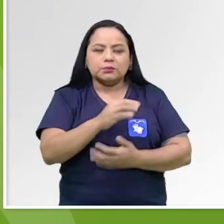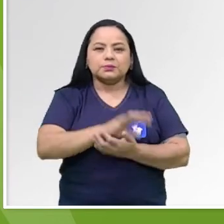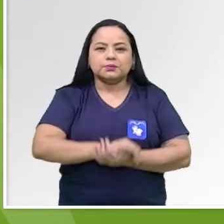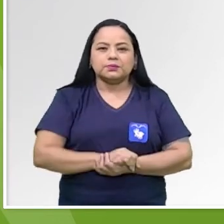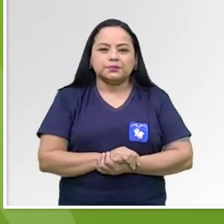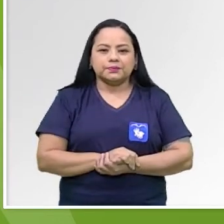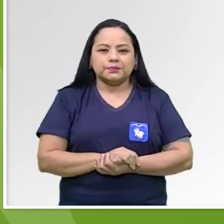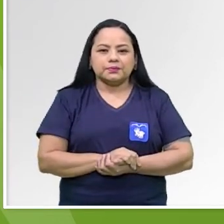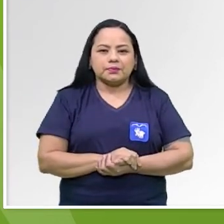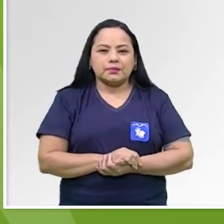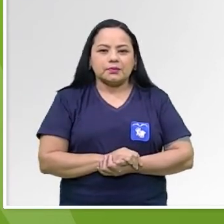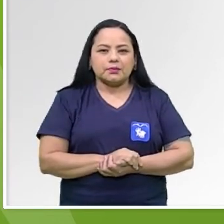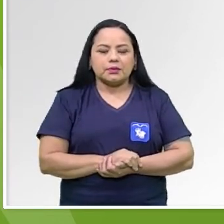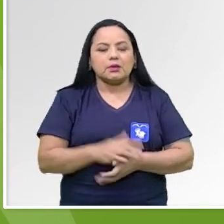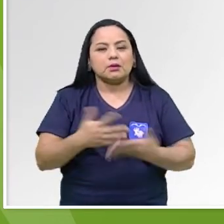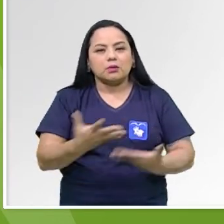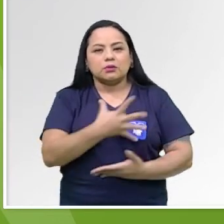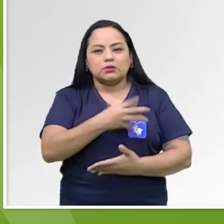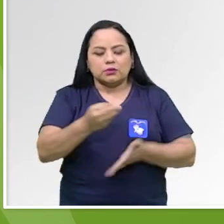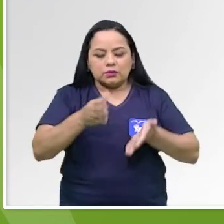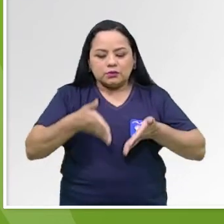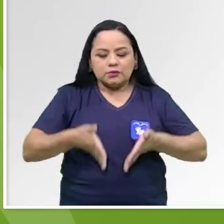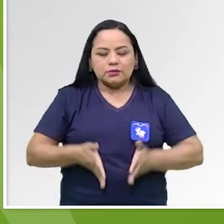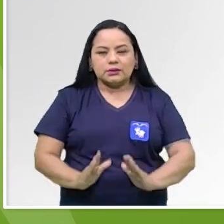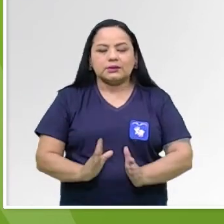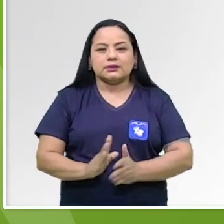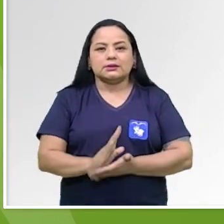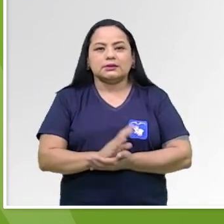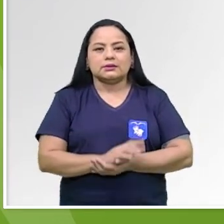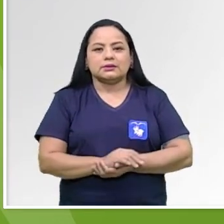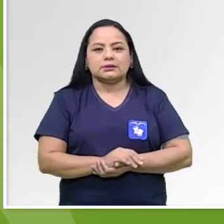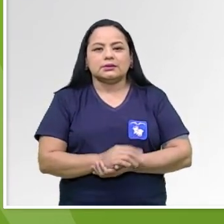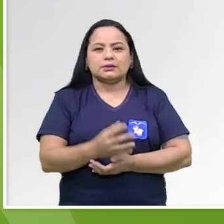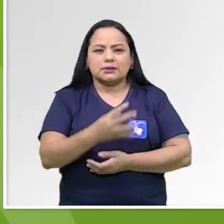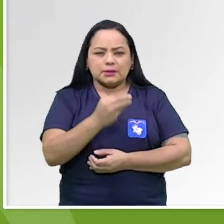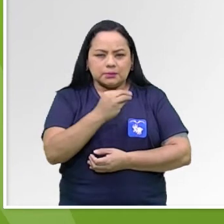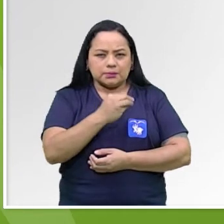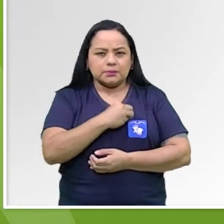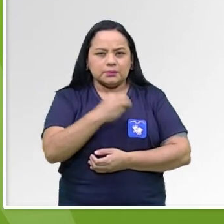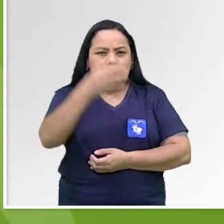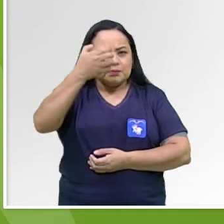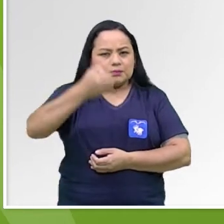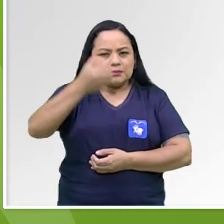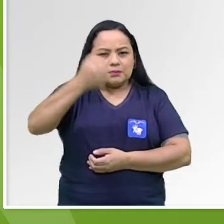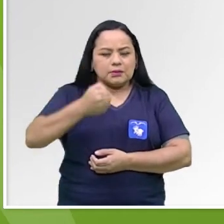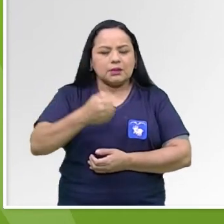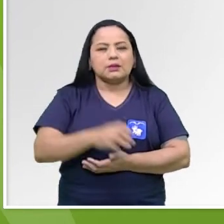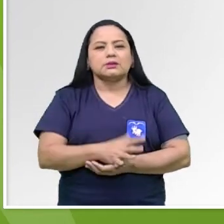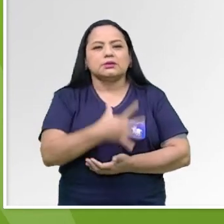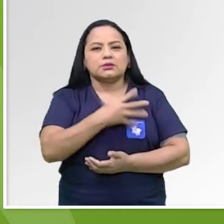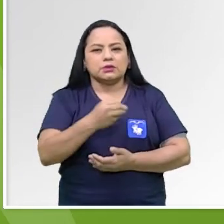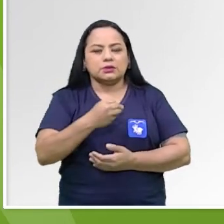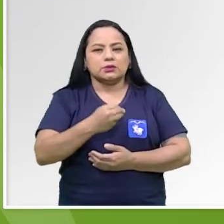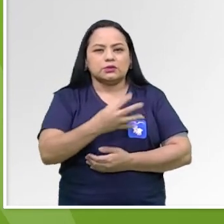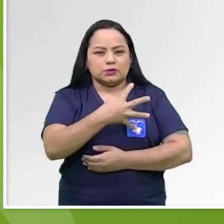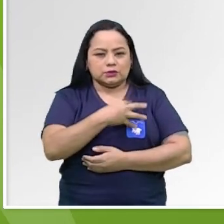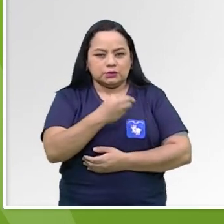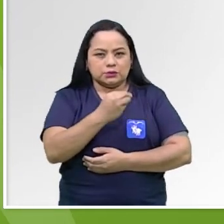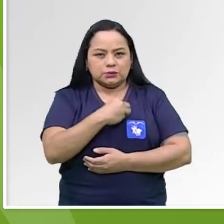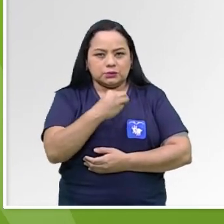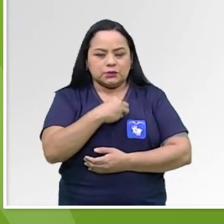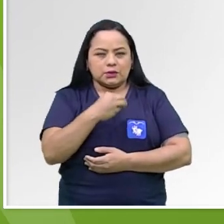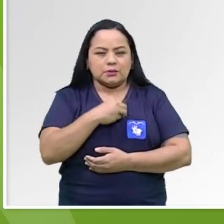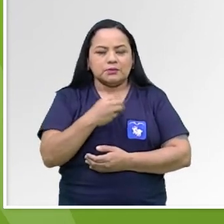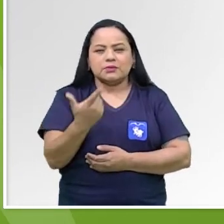aí, quando os seus filhotes nascem, eles já dão ali de mamar, né? Alguns filhotes mamíferos nascem sem